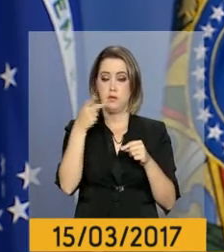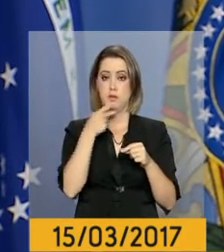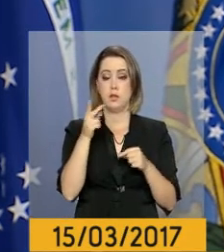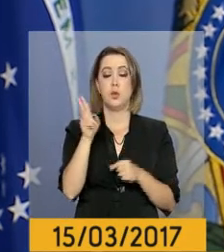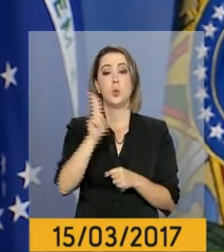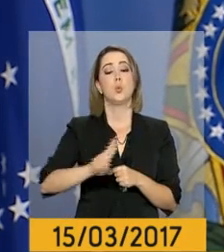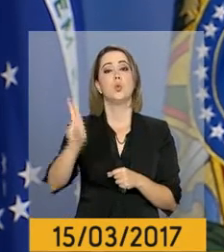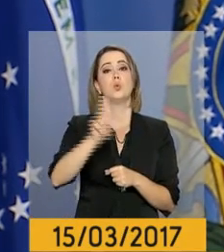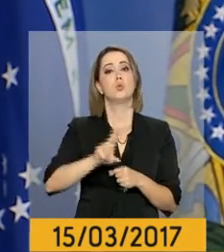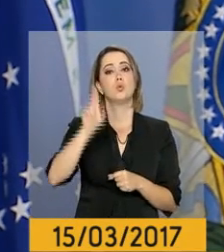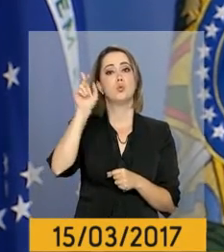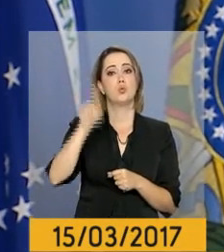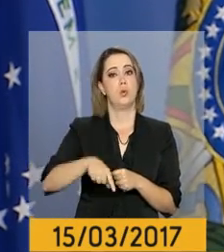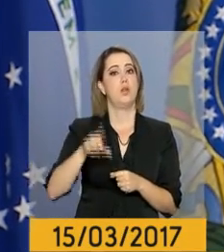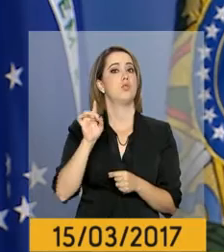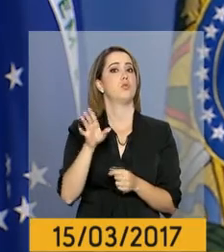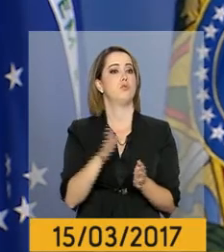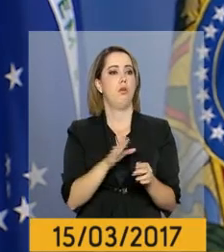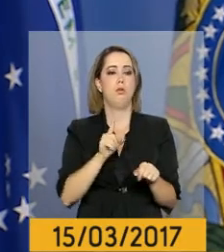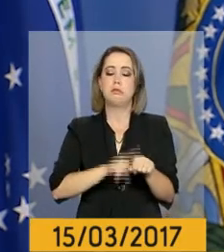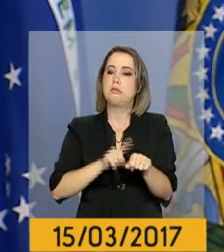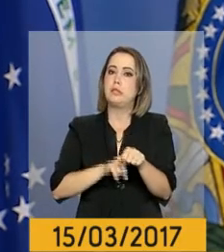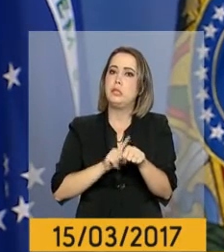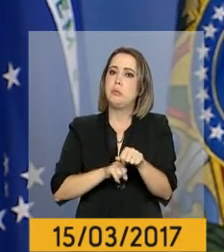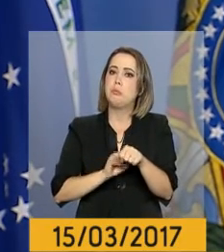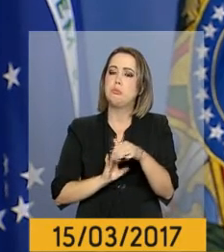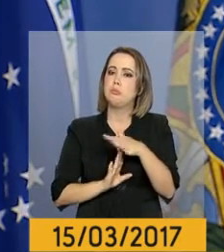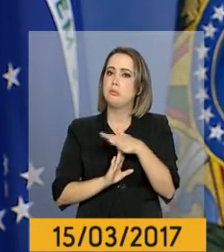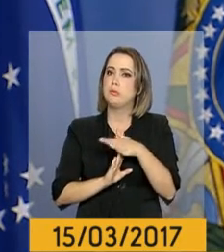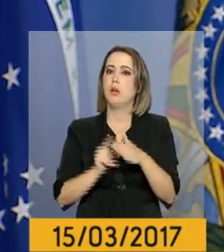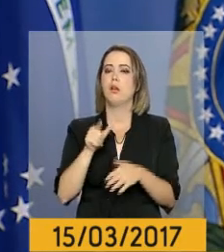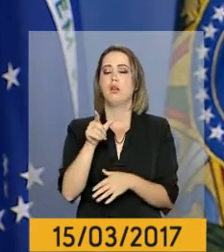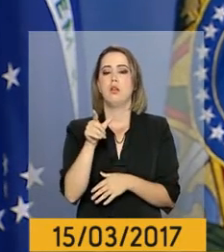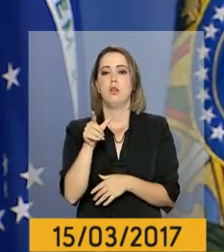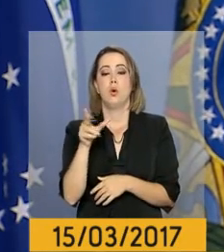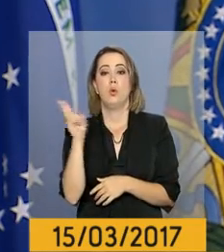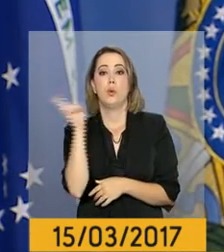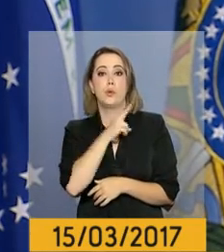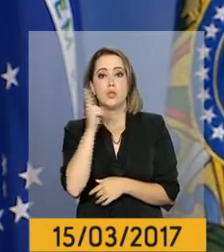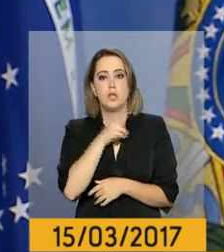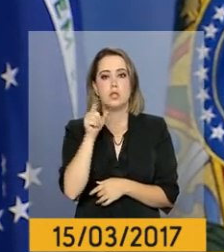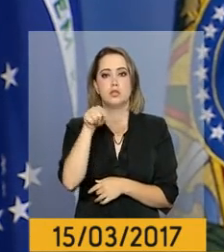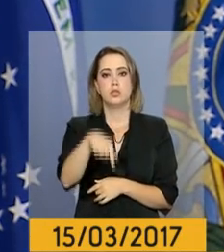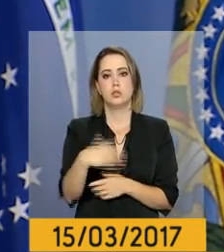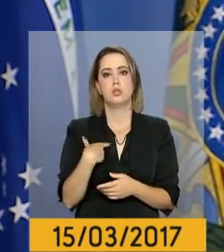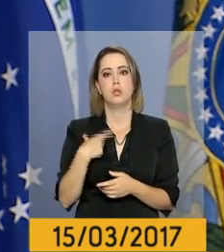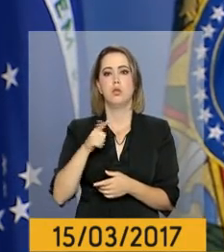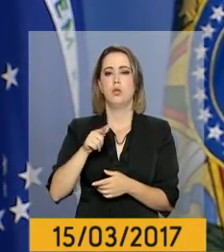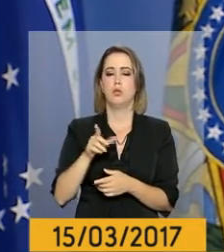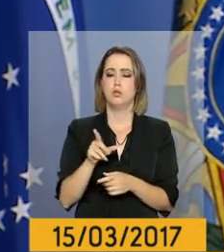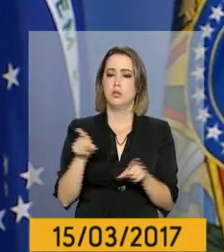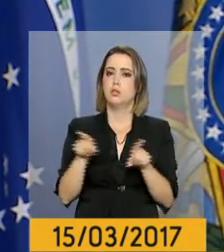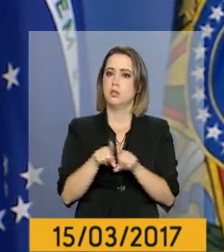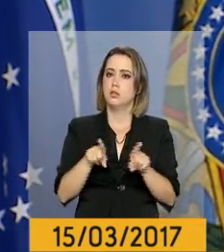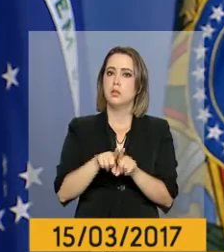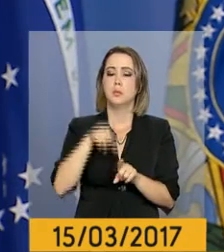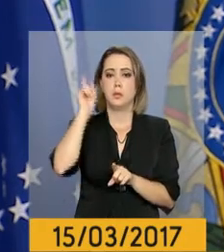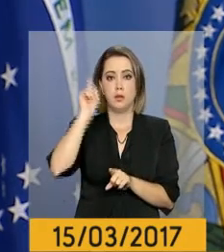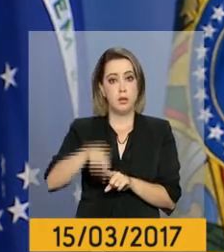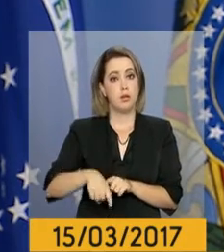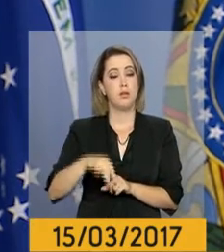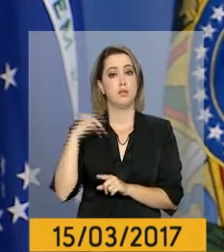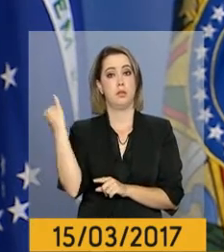mente apenas as águas do lago paranoá com outras tantas que ele obras está realizando também um fato